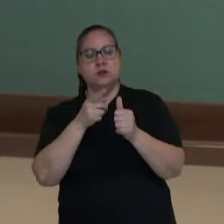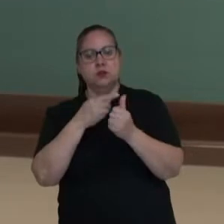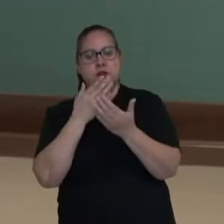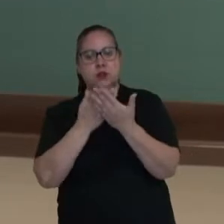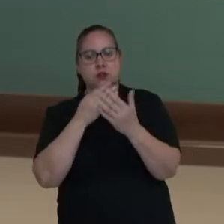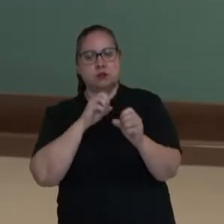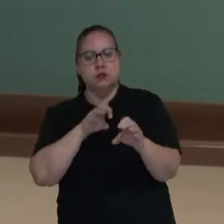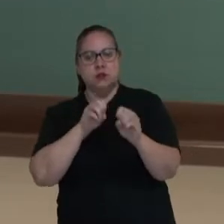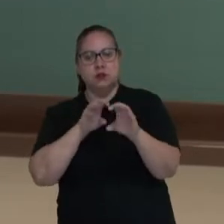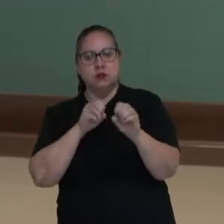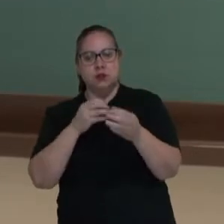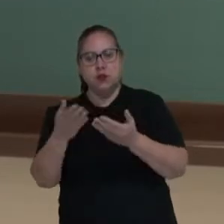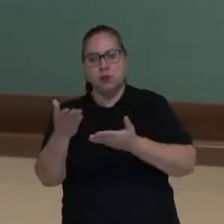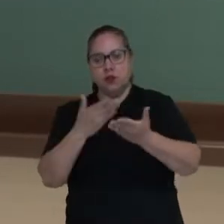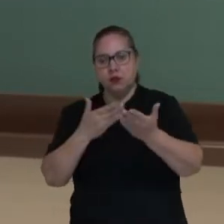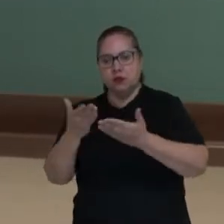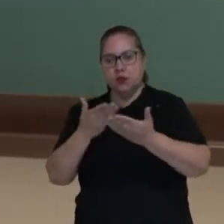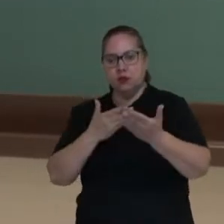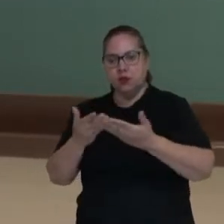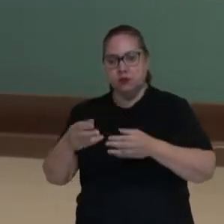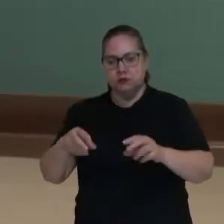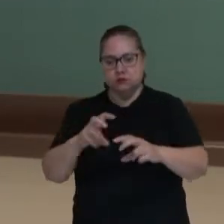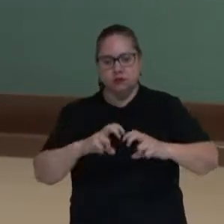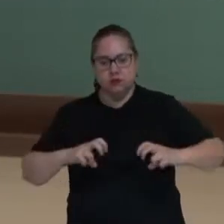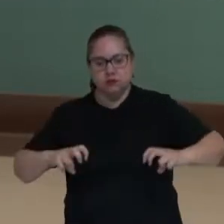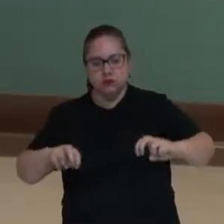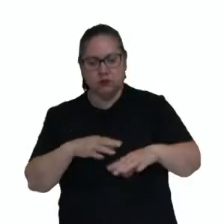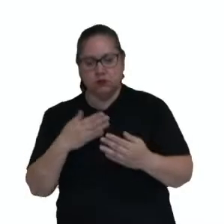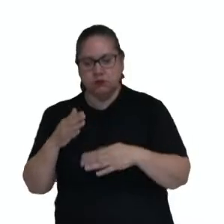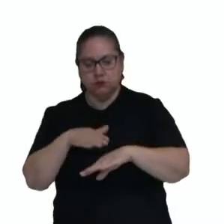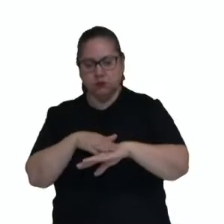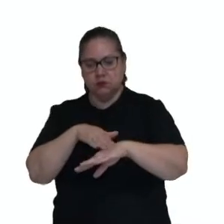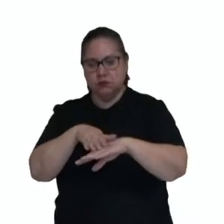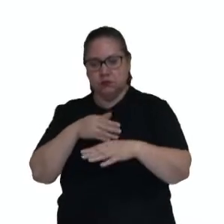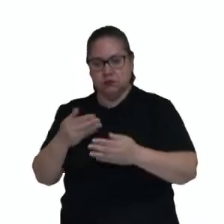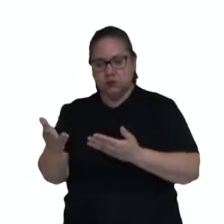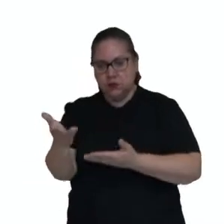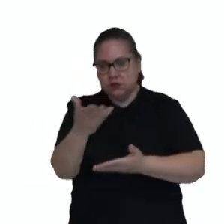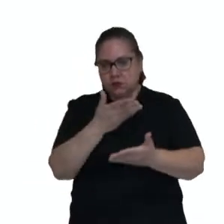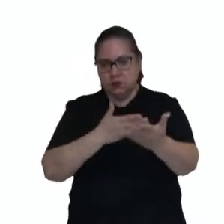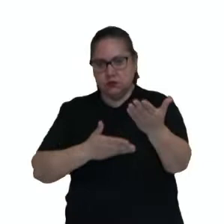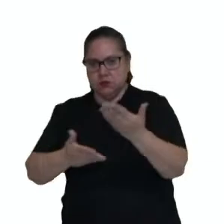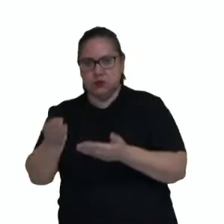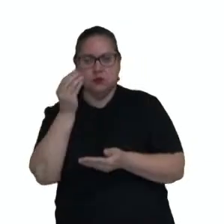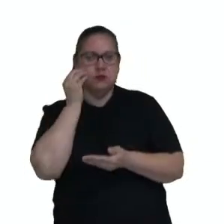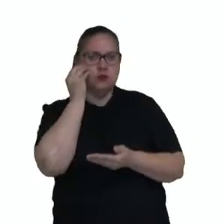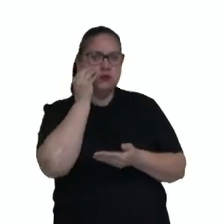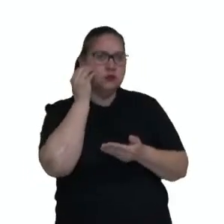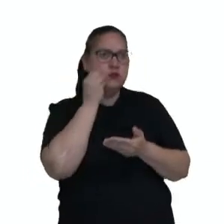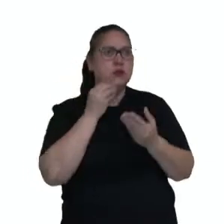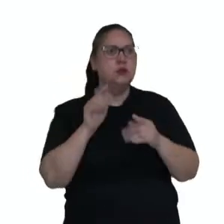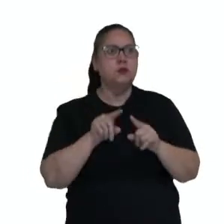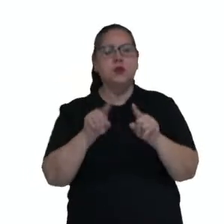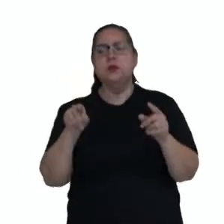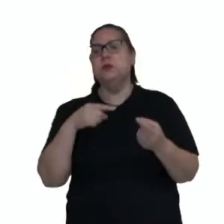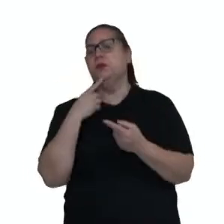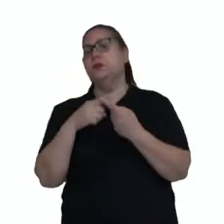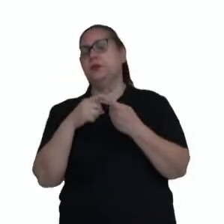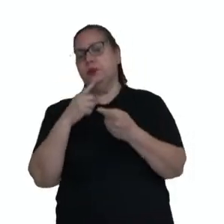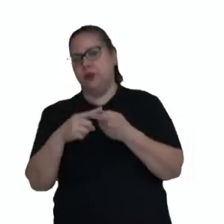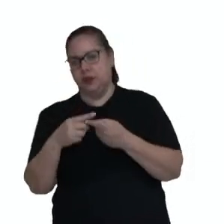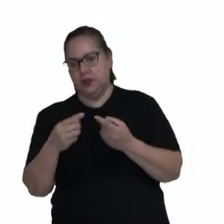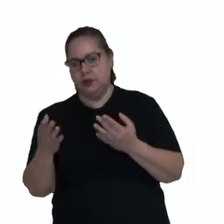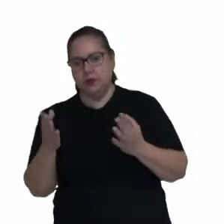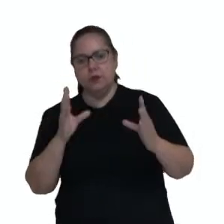costumamos fazer debates, rodas de conversa, discussões para trocarmos experiência. Mas para que servem os